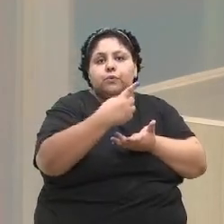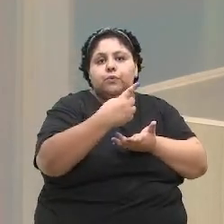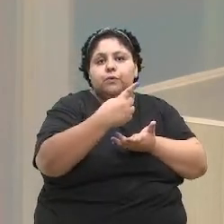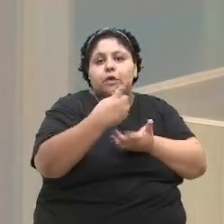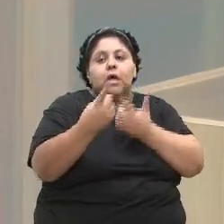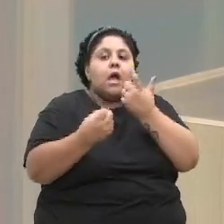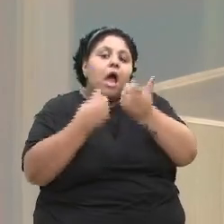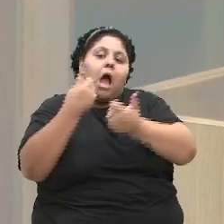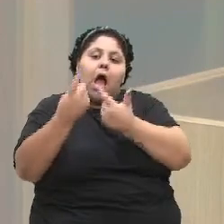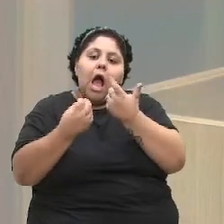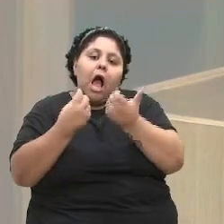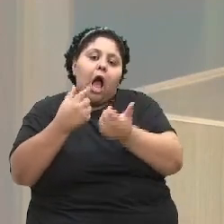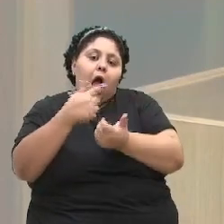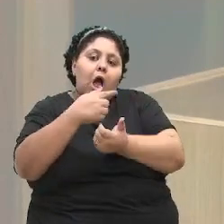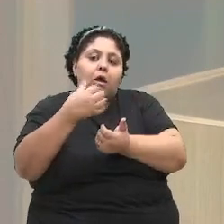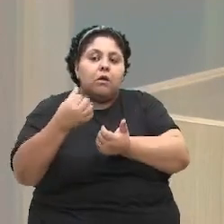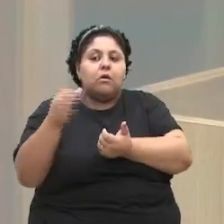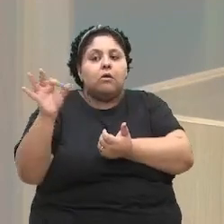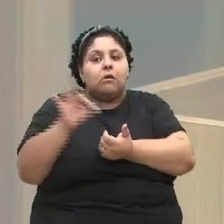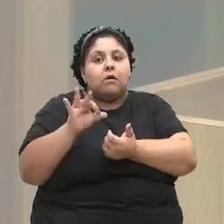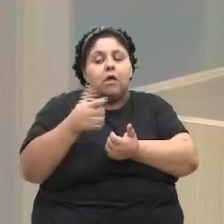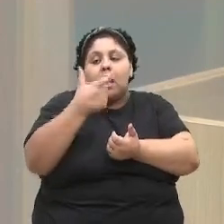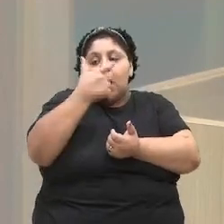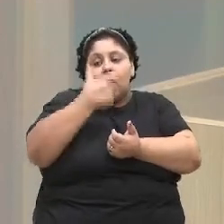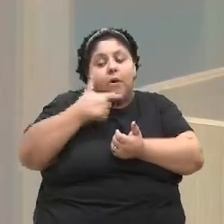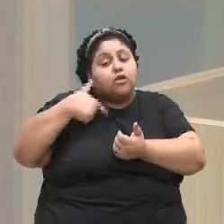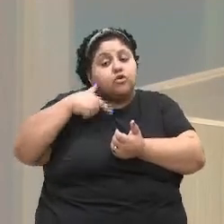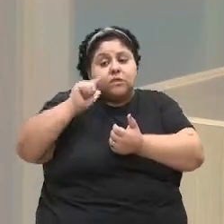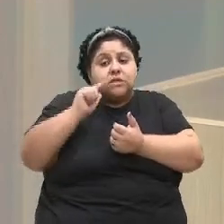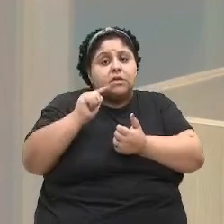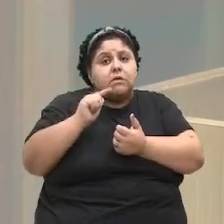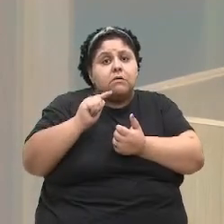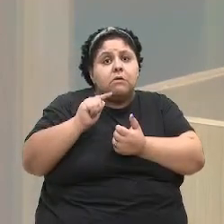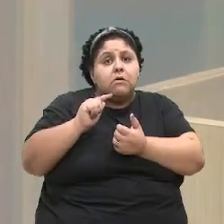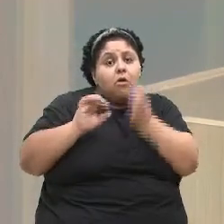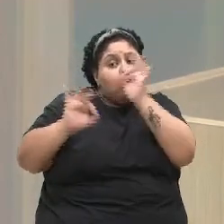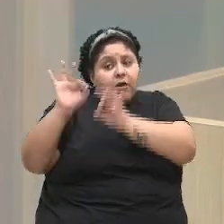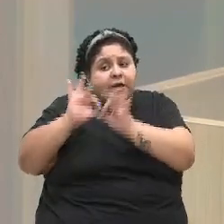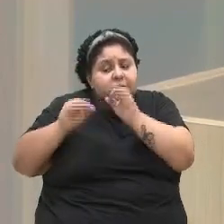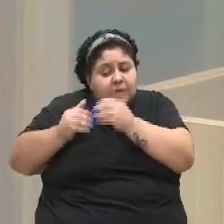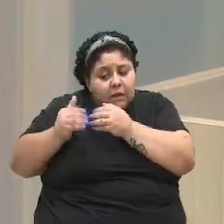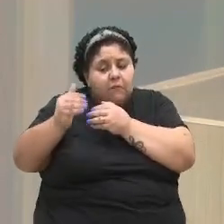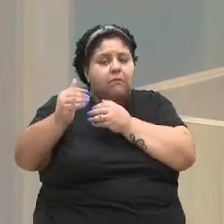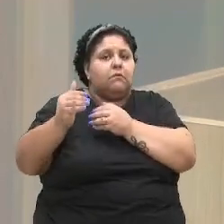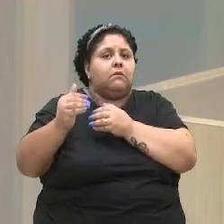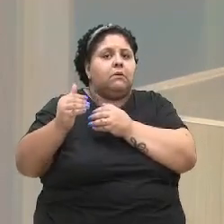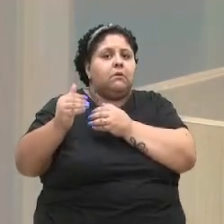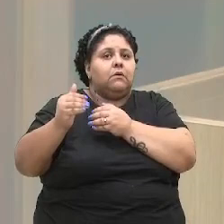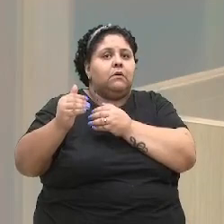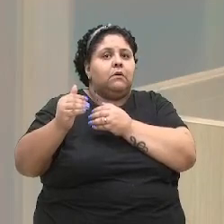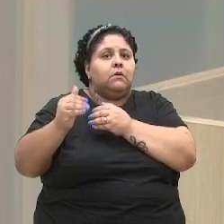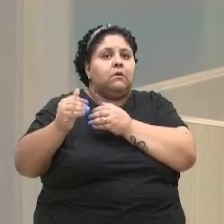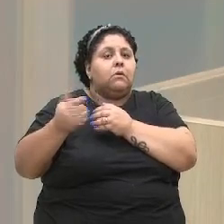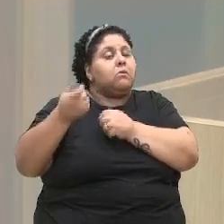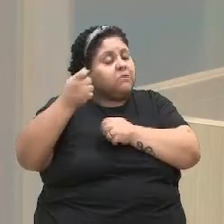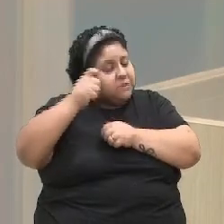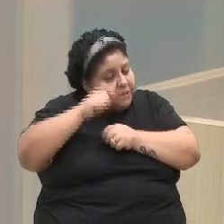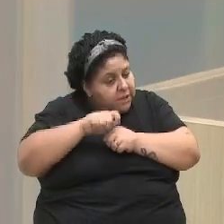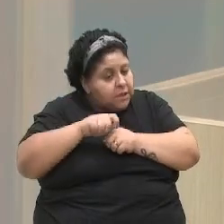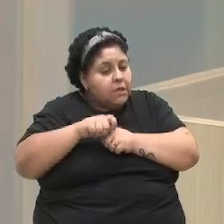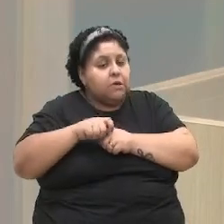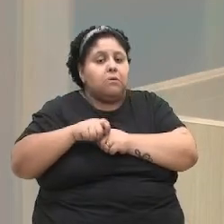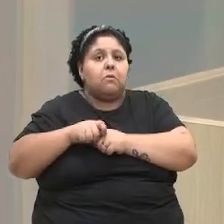alguns desses 76% talvez conseguiriam se adaptar com o tempo conseguiriam cumprir com as suas dívidas com